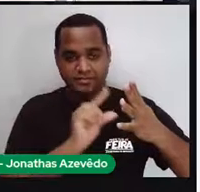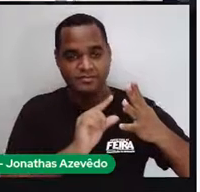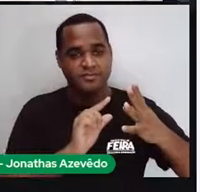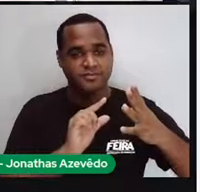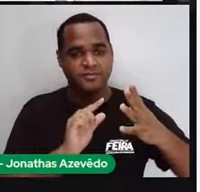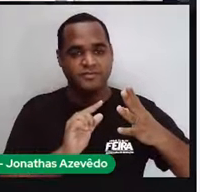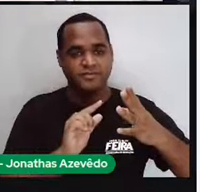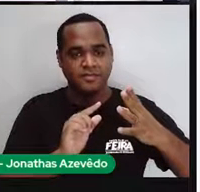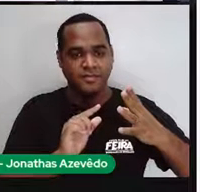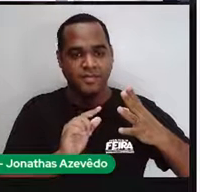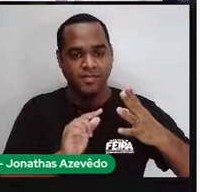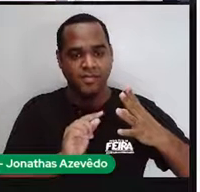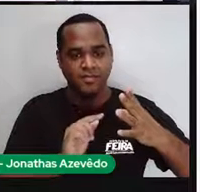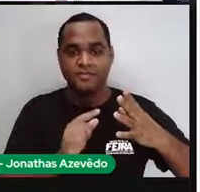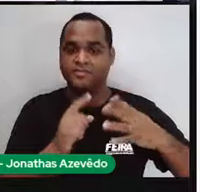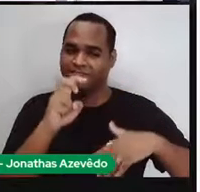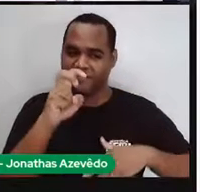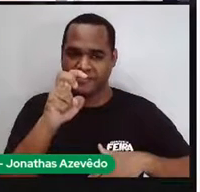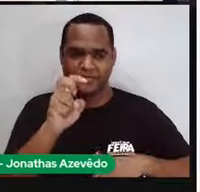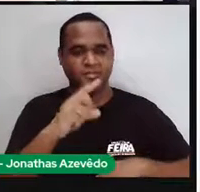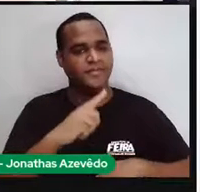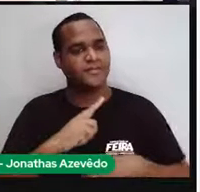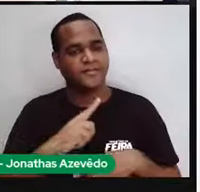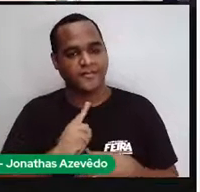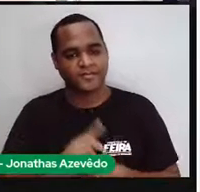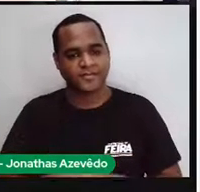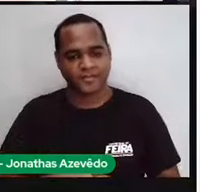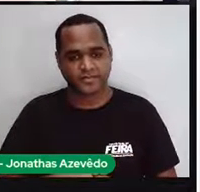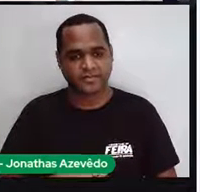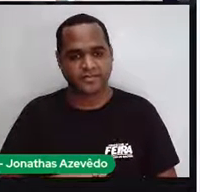colocar essa aqui ainda olha só 5